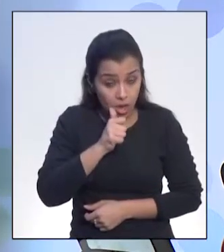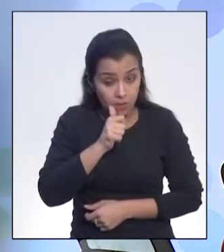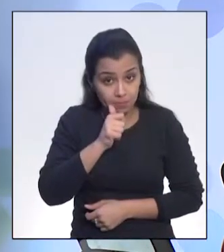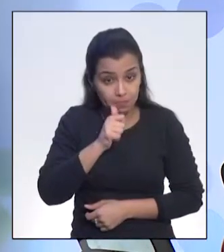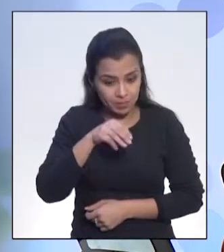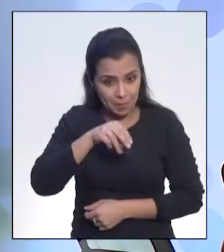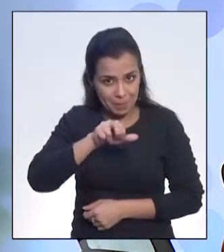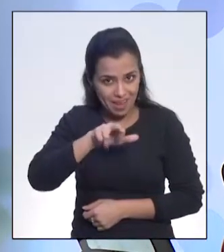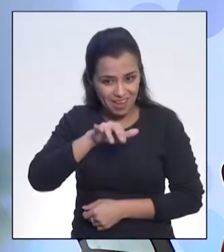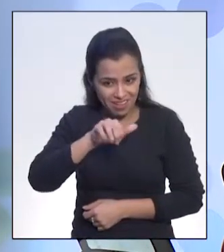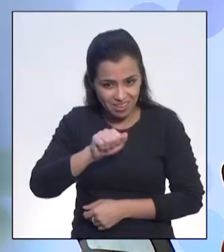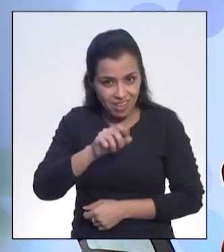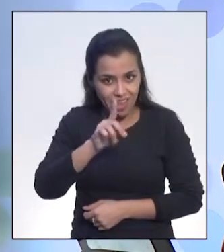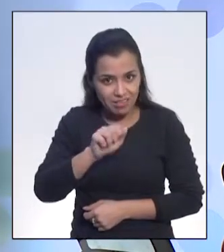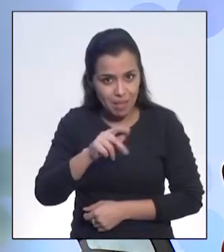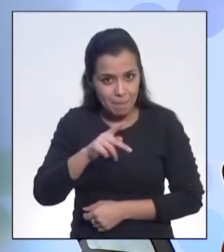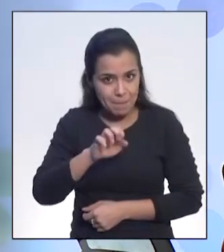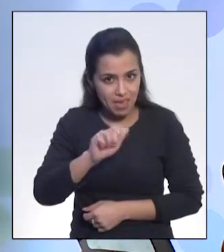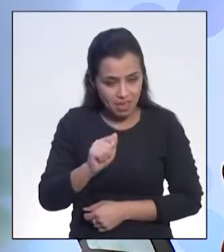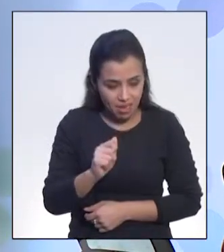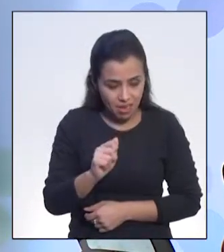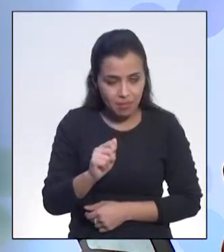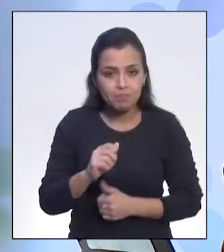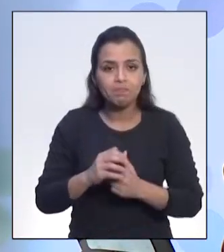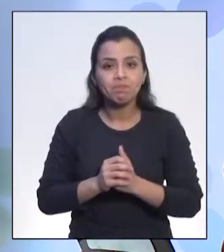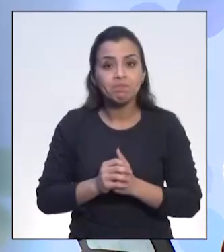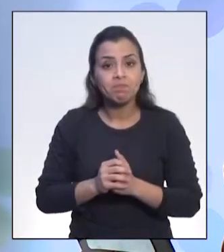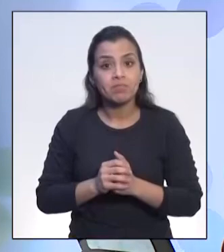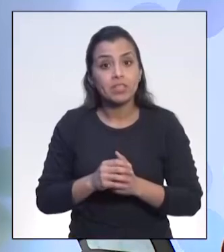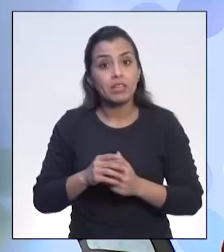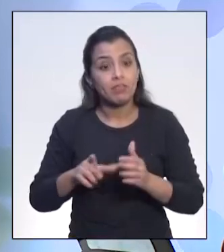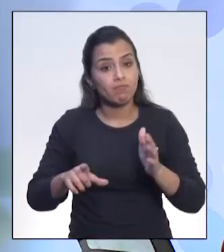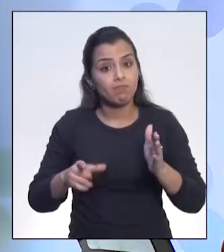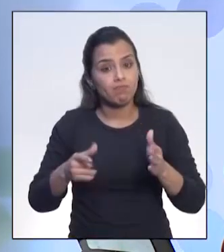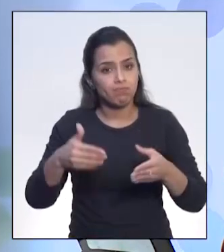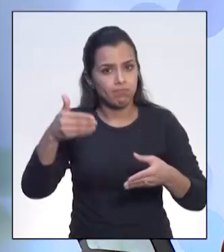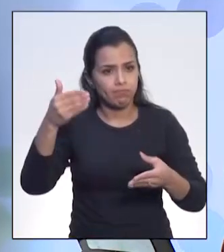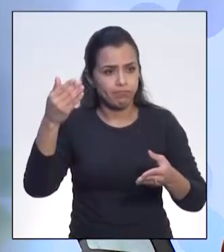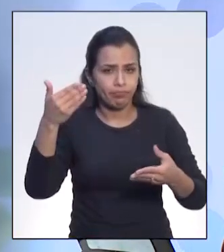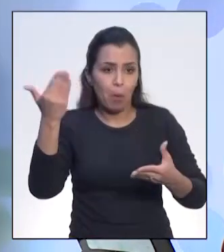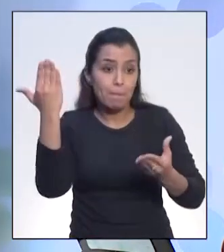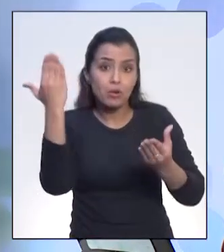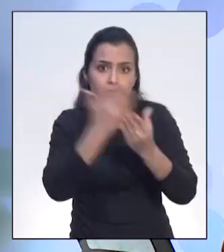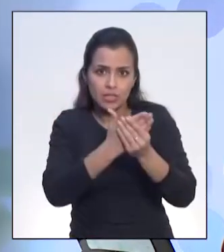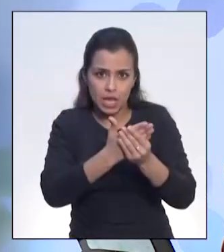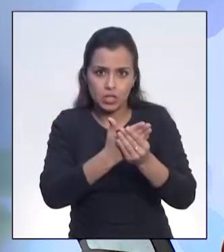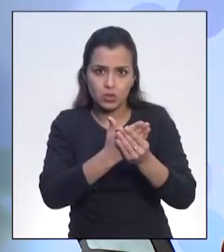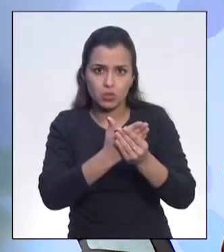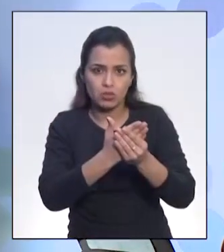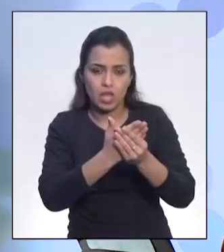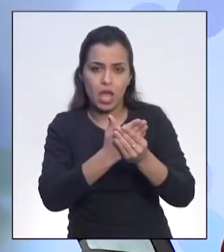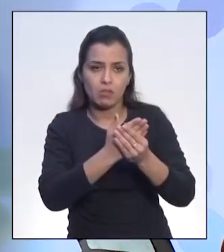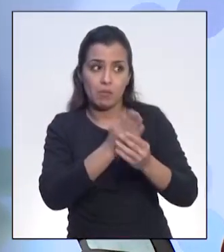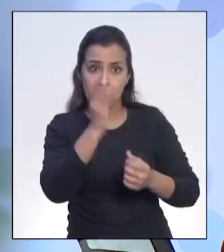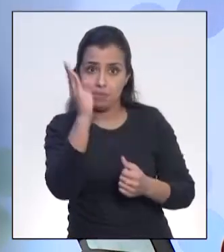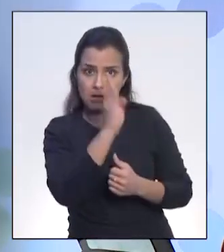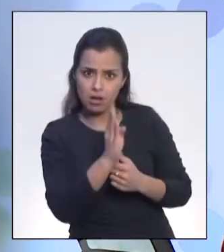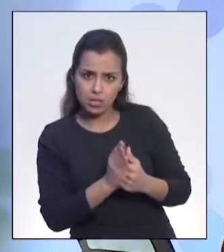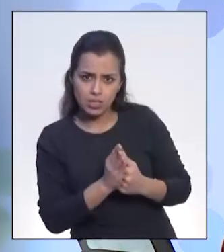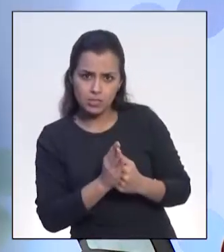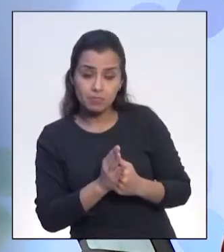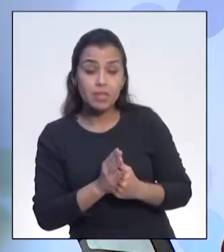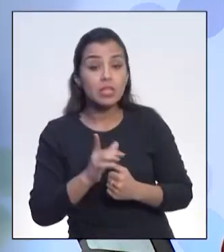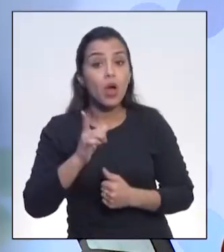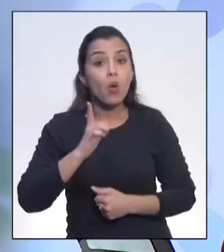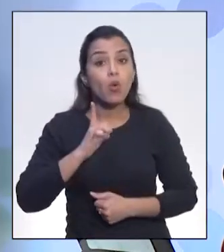uma ação contra o Estado brasileiro e a resposta do Estado brasileiro, a punição da Corte